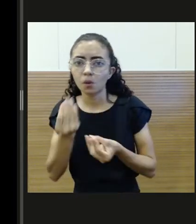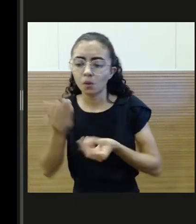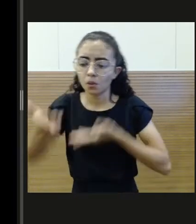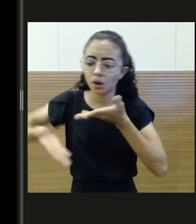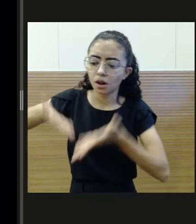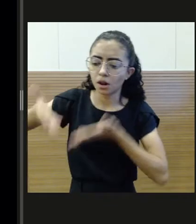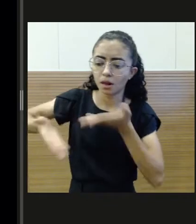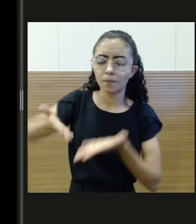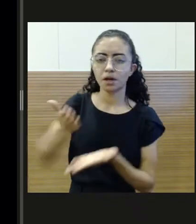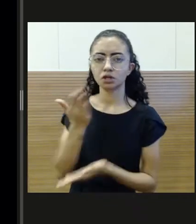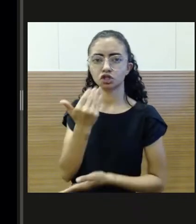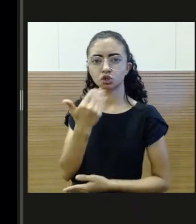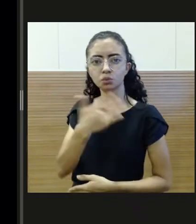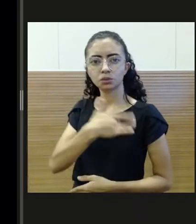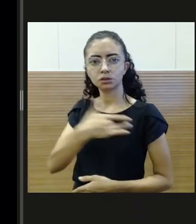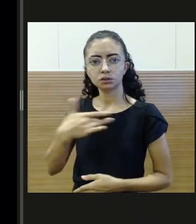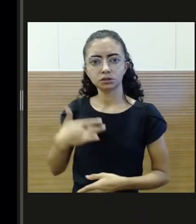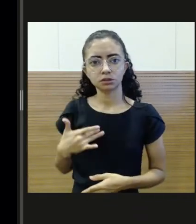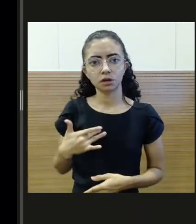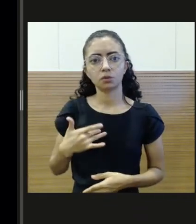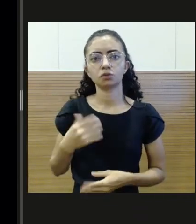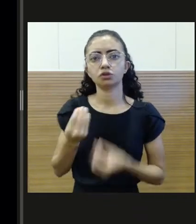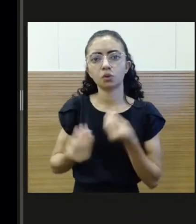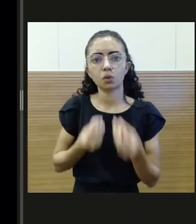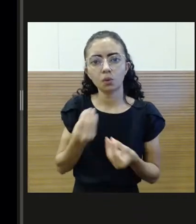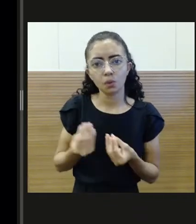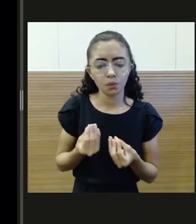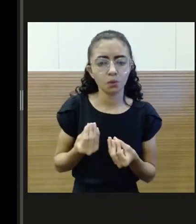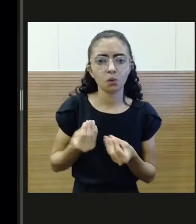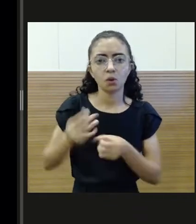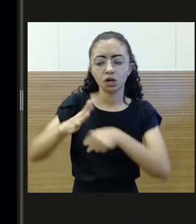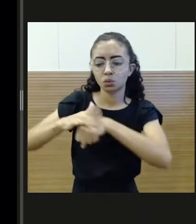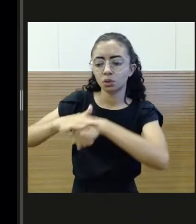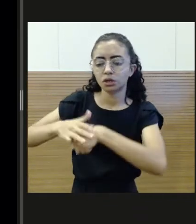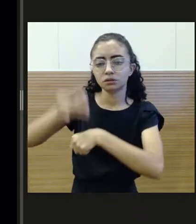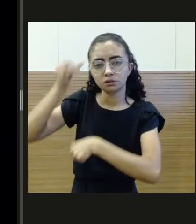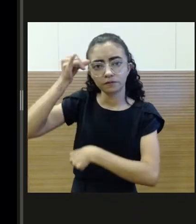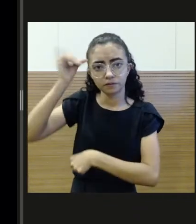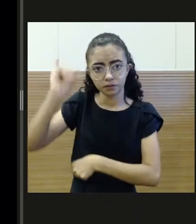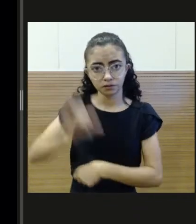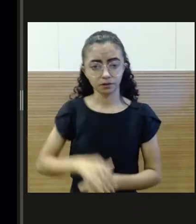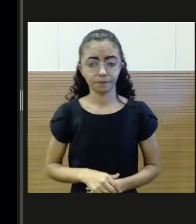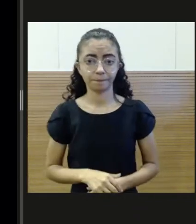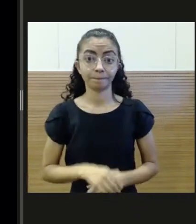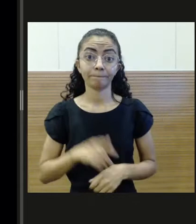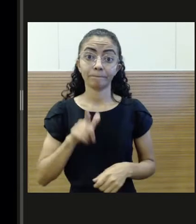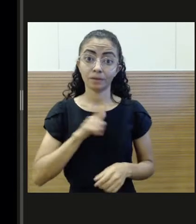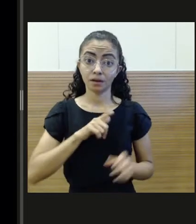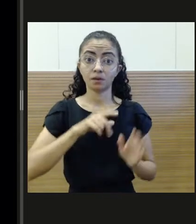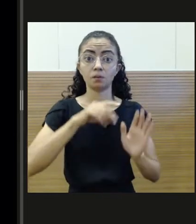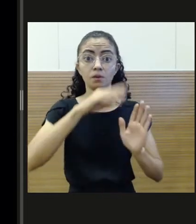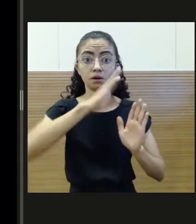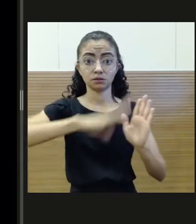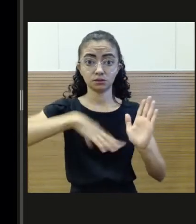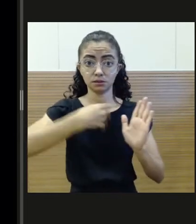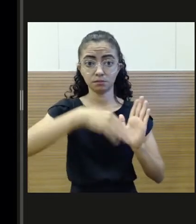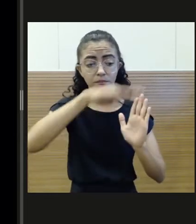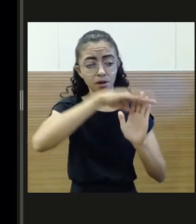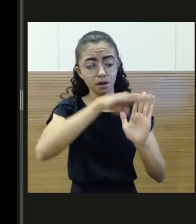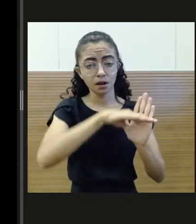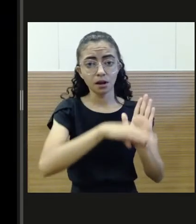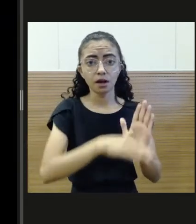dietas de doenças em qualquer quantidade. Essas tabelas têm sido elaboradas e se tornaram bíblias